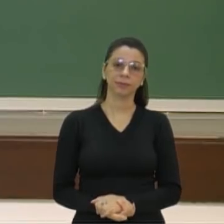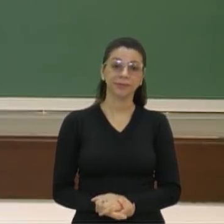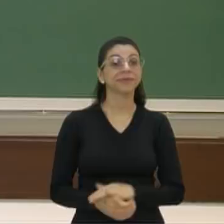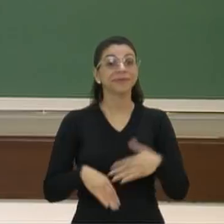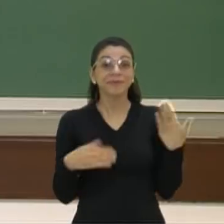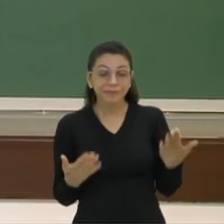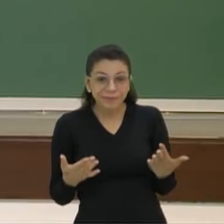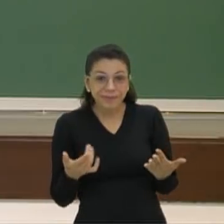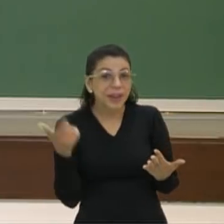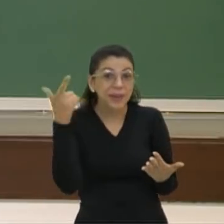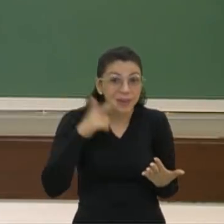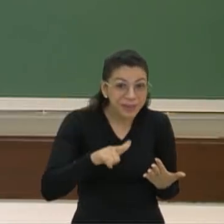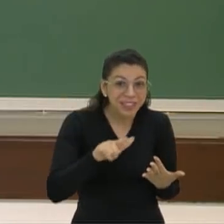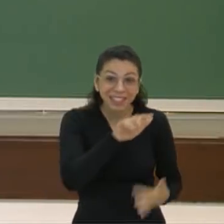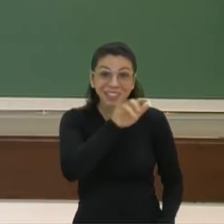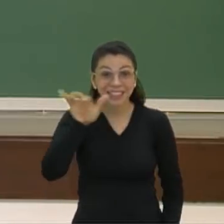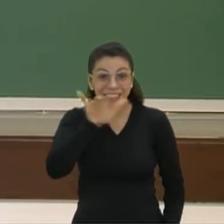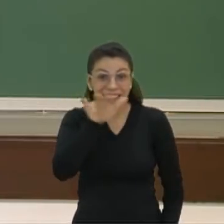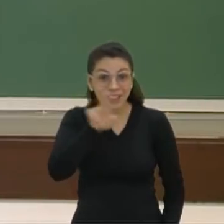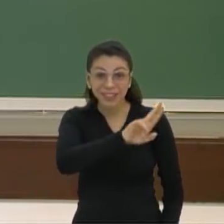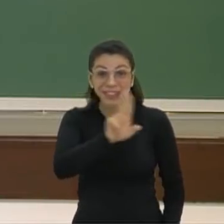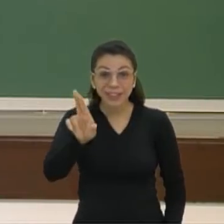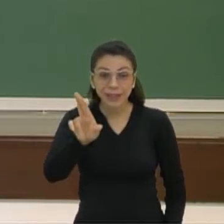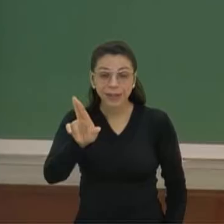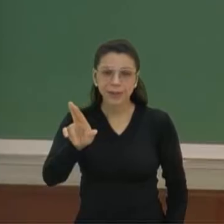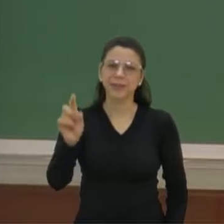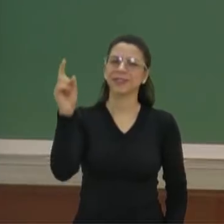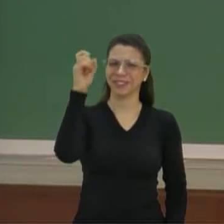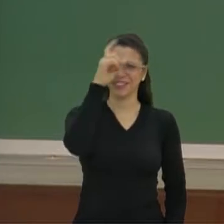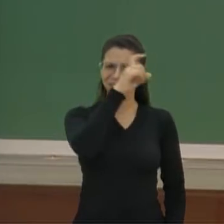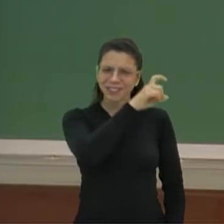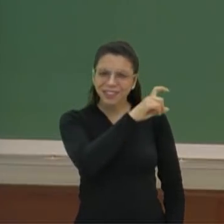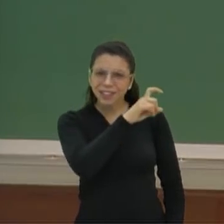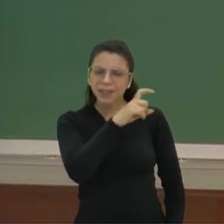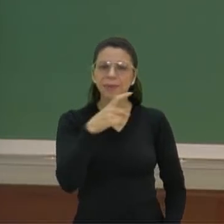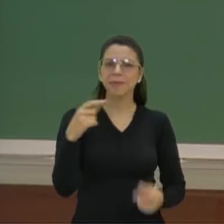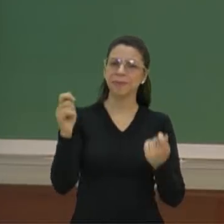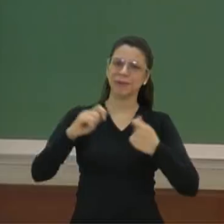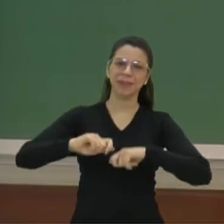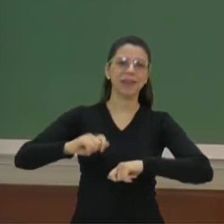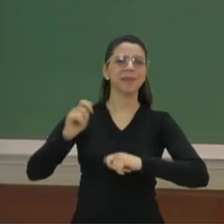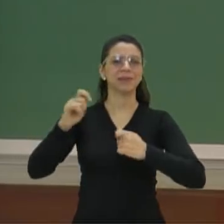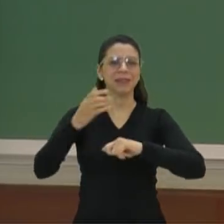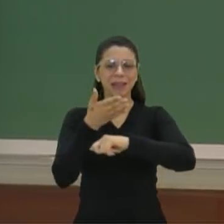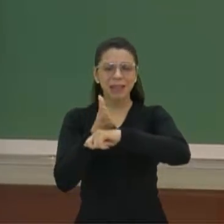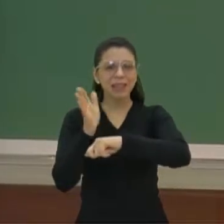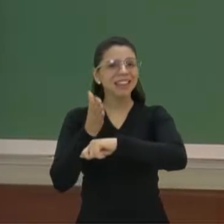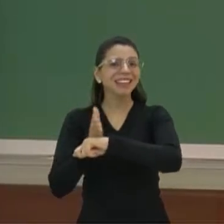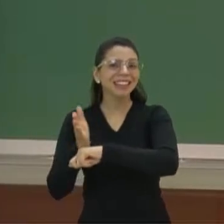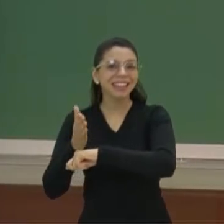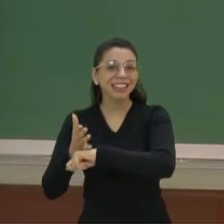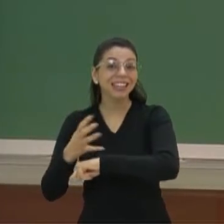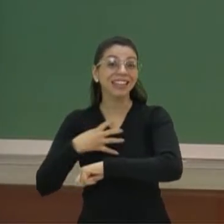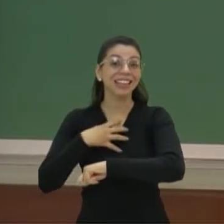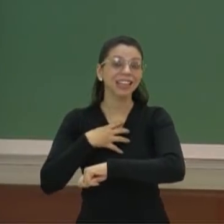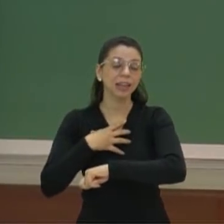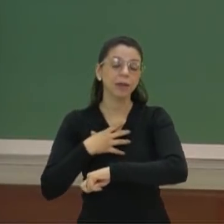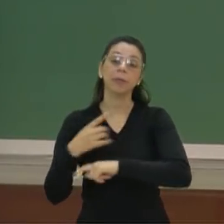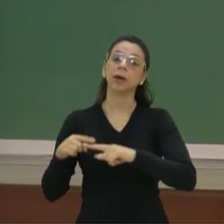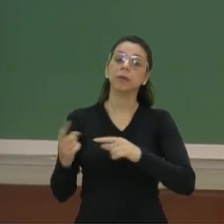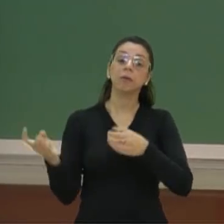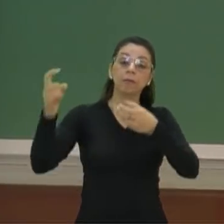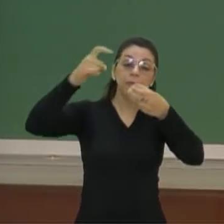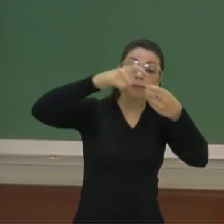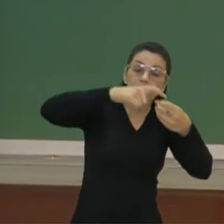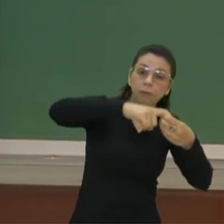E aí, conseguiu soletrar o seu nome? É difícil, né? Quando não faz parte do nosso cotidiano. Mas